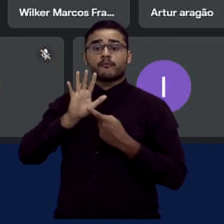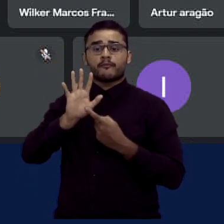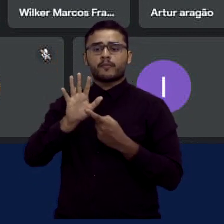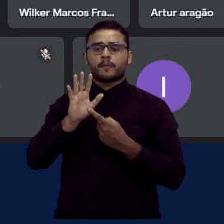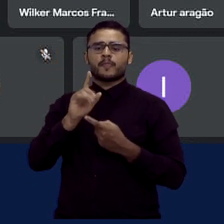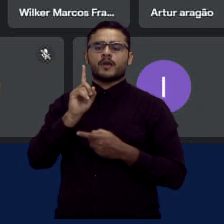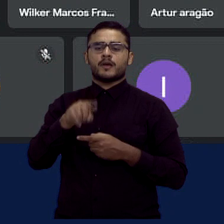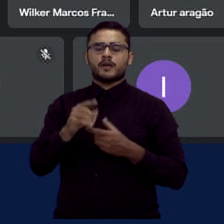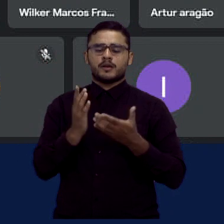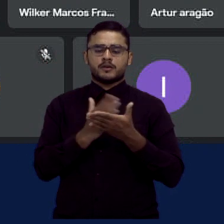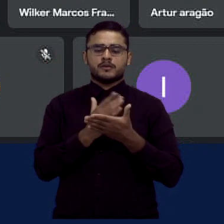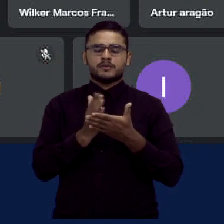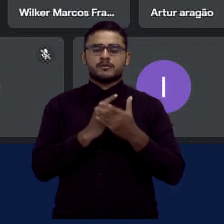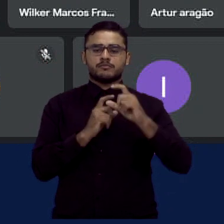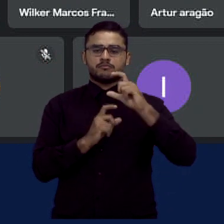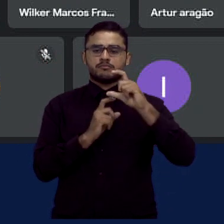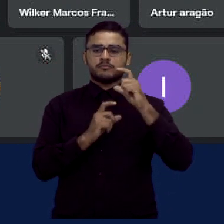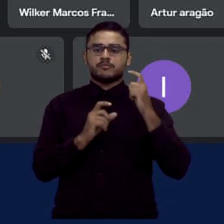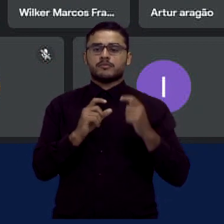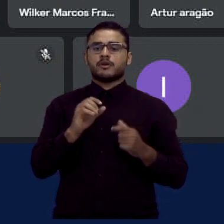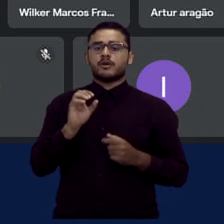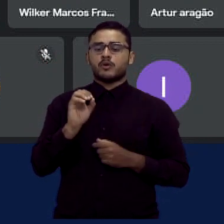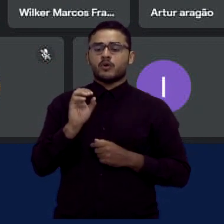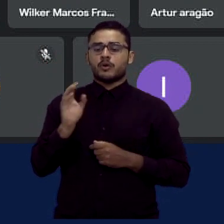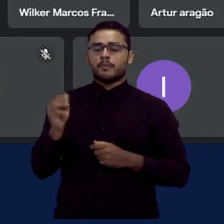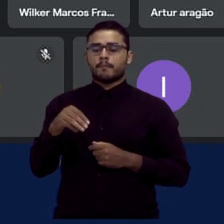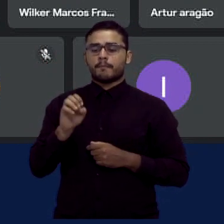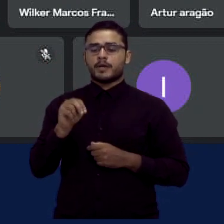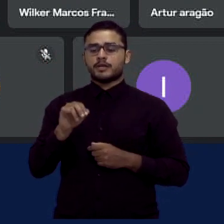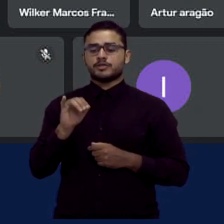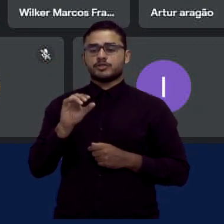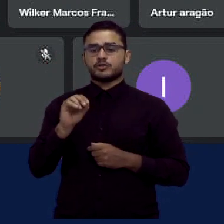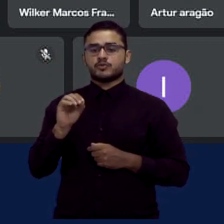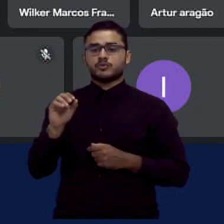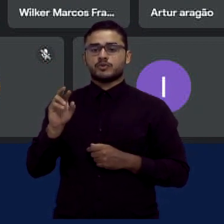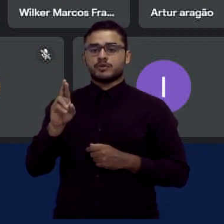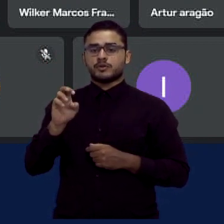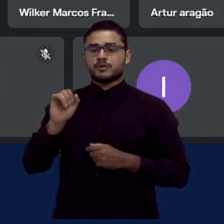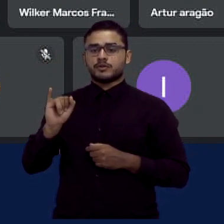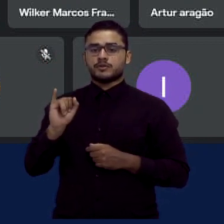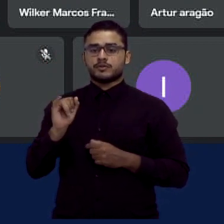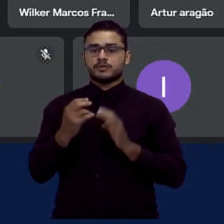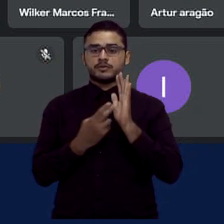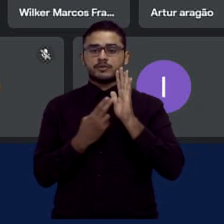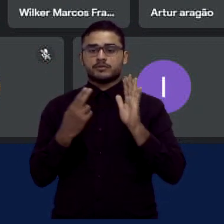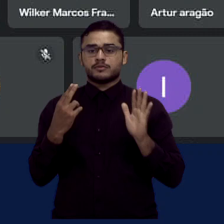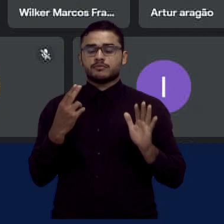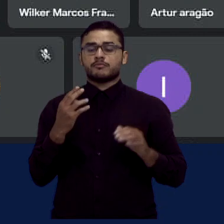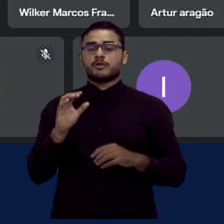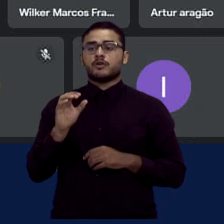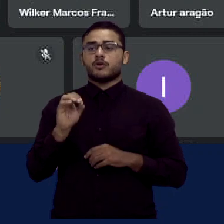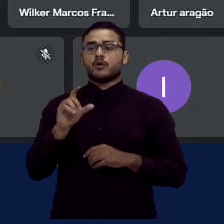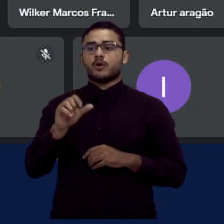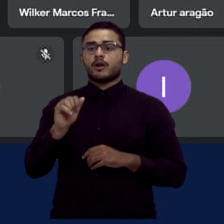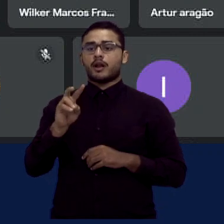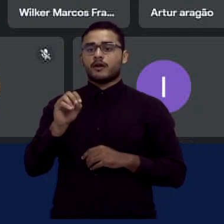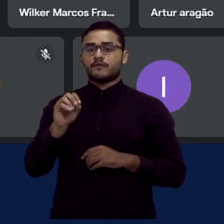é do Olavo Costa. Eu não lembro o nome do